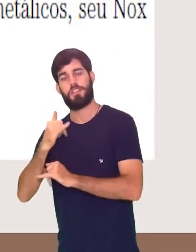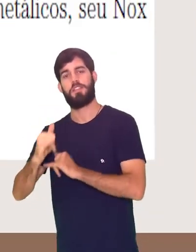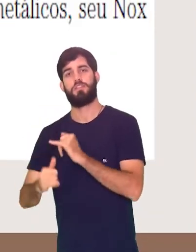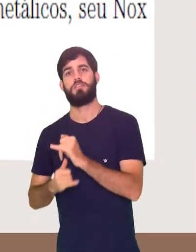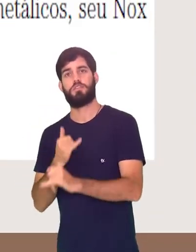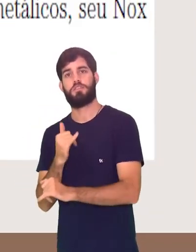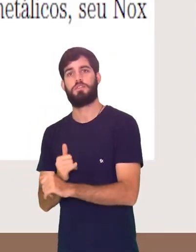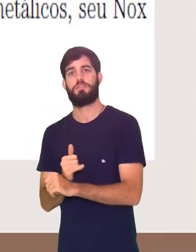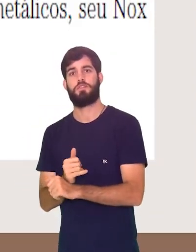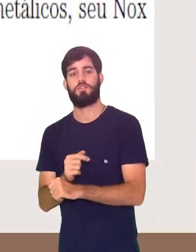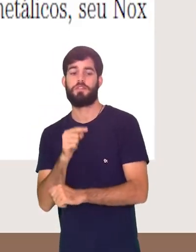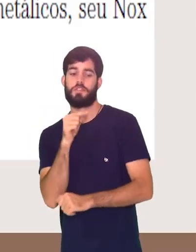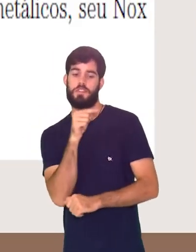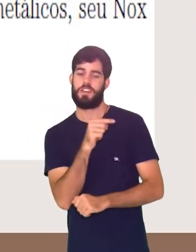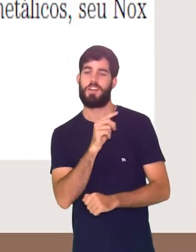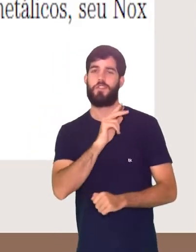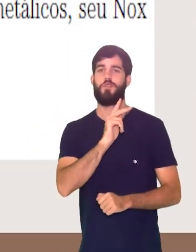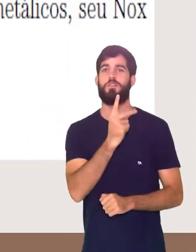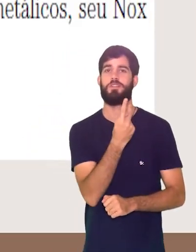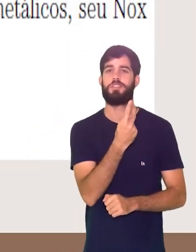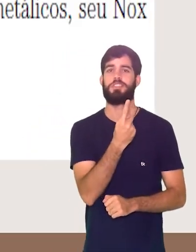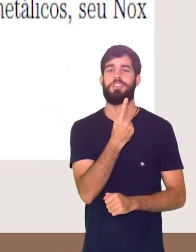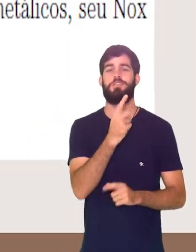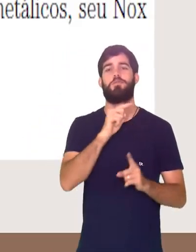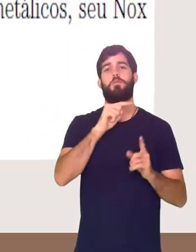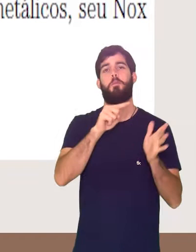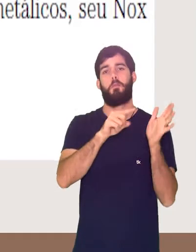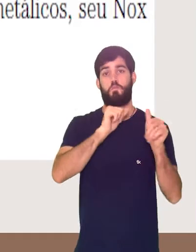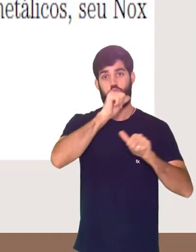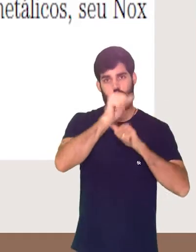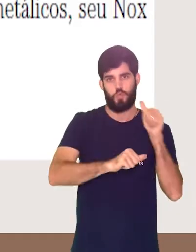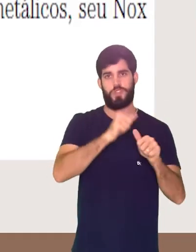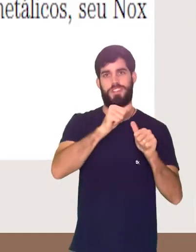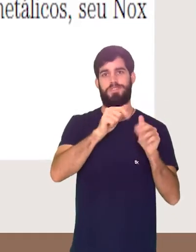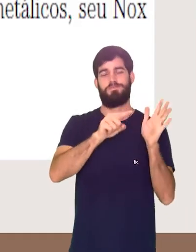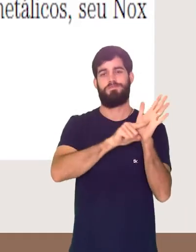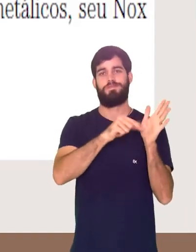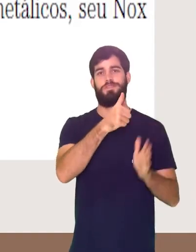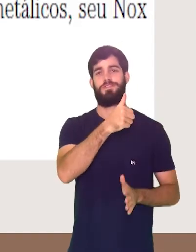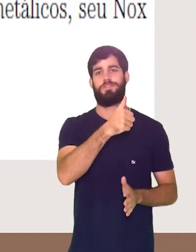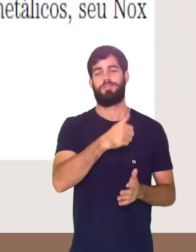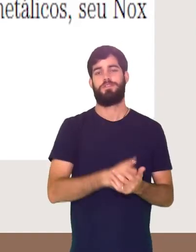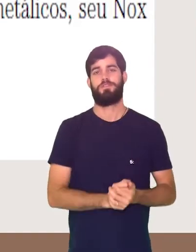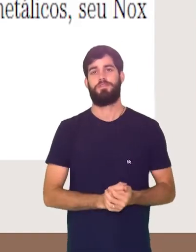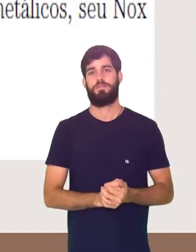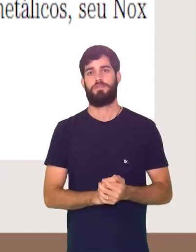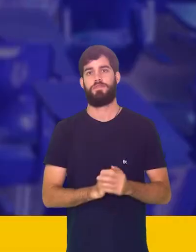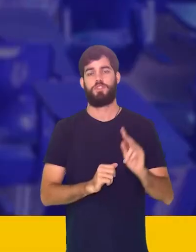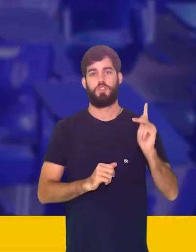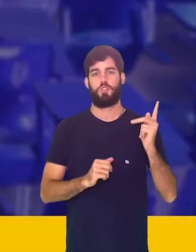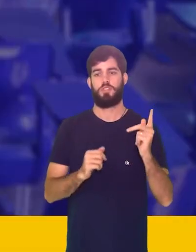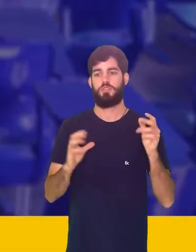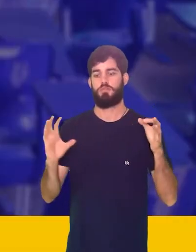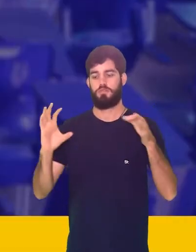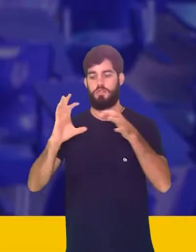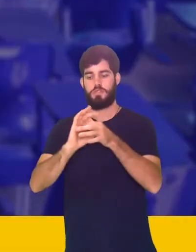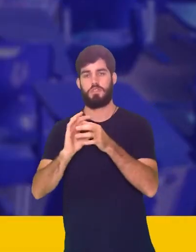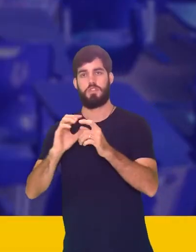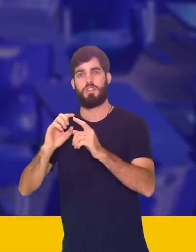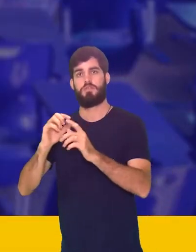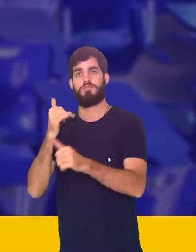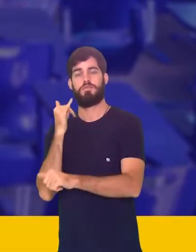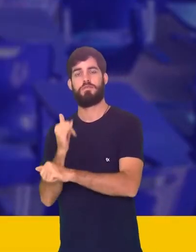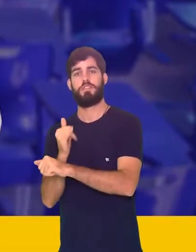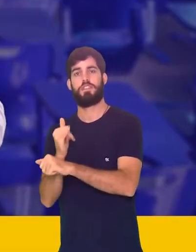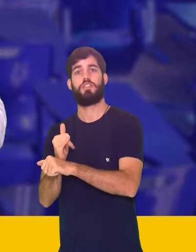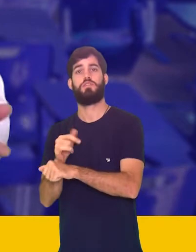fica com carga menos 1. Então, nos hidretos metálicos, ou seja, o hidrogênio ligado a metal, o hidrogênio